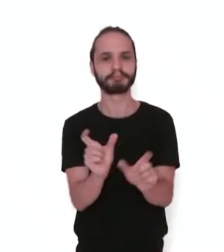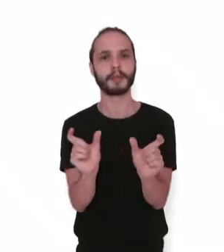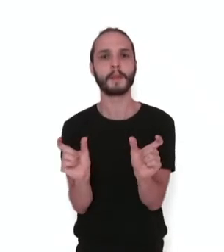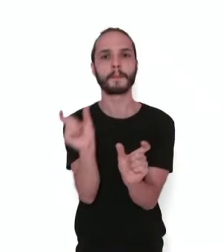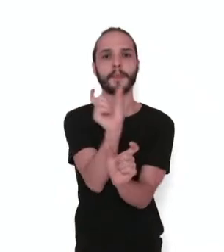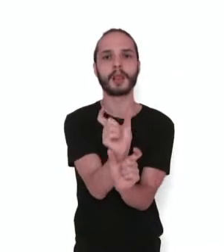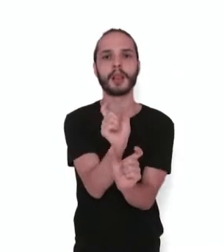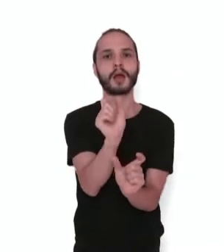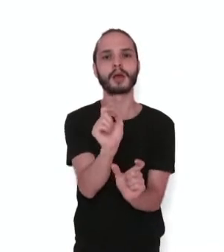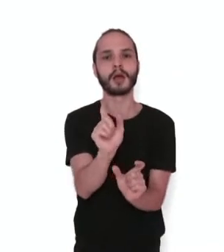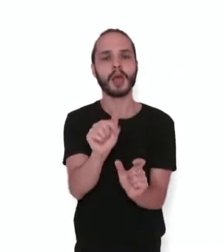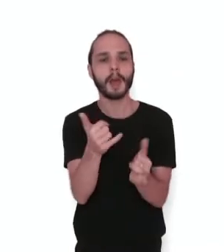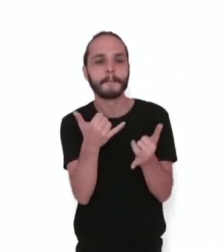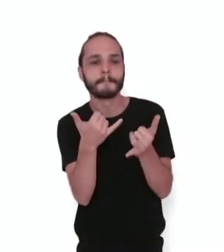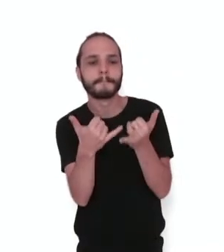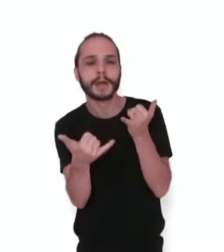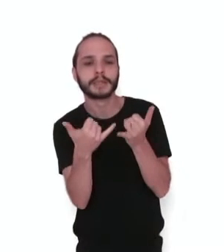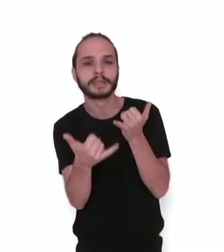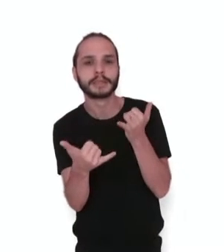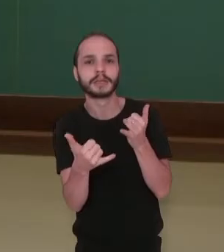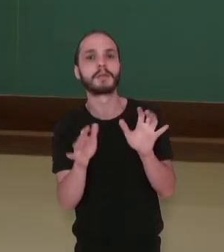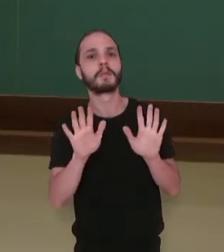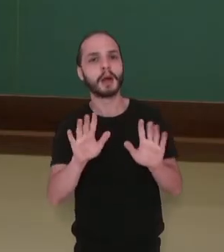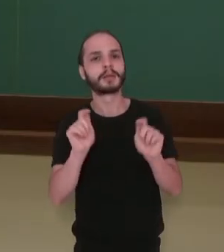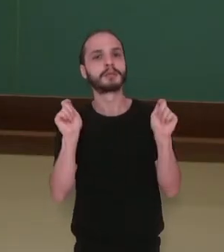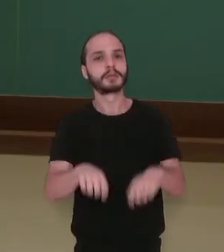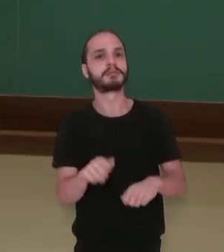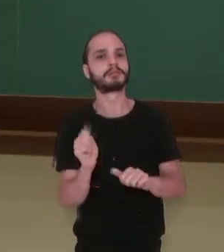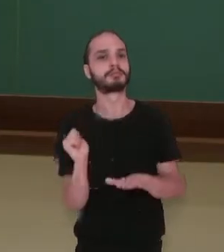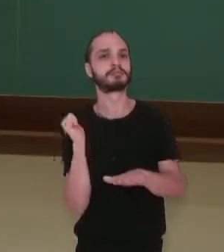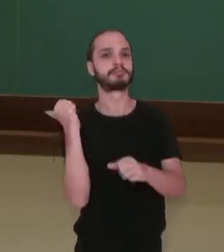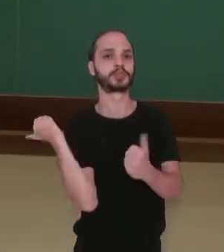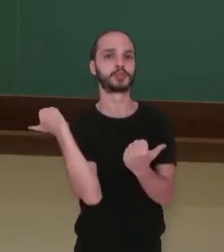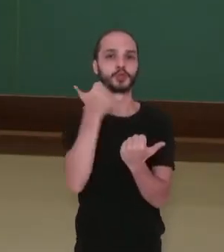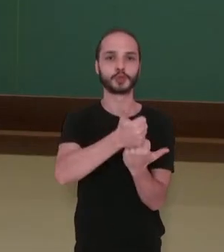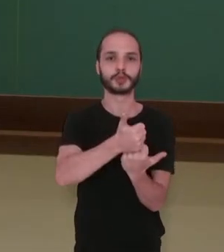De proximidade, e por isso permite essa troca.